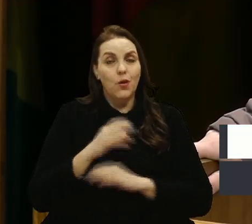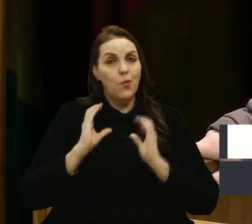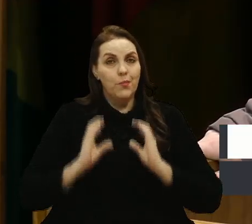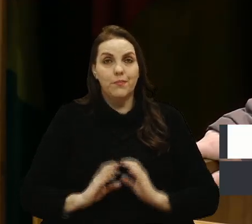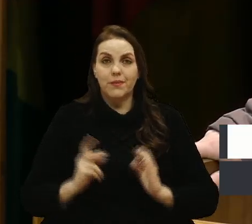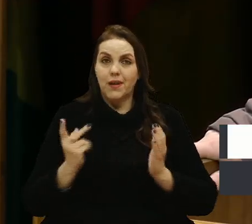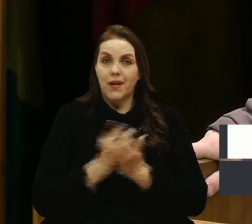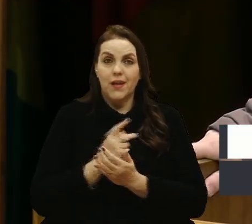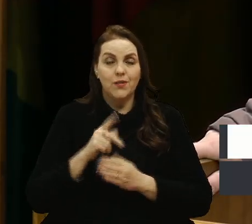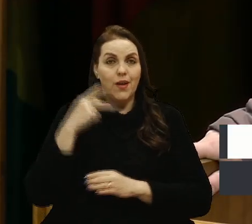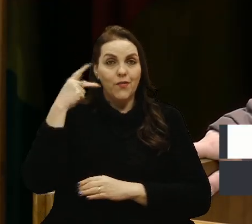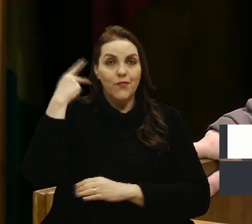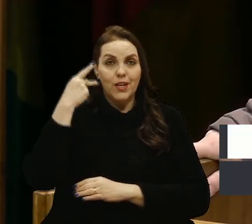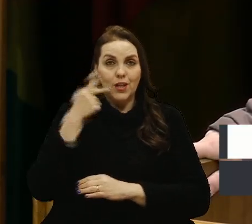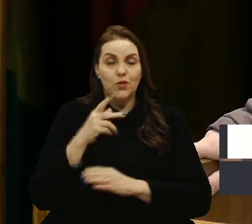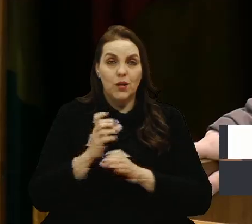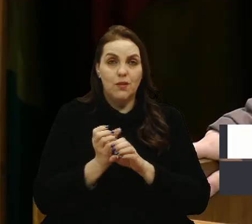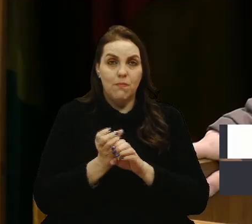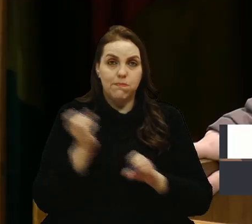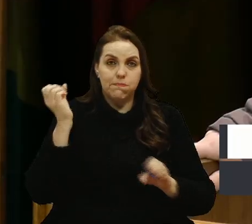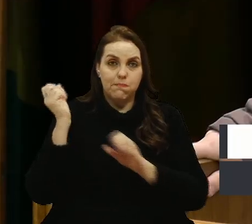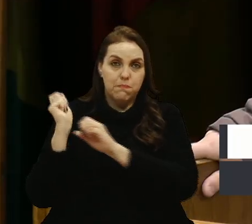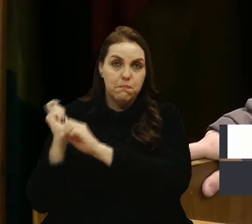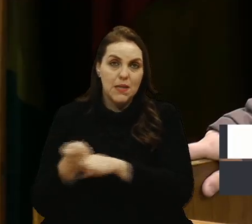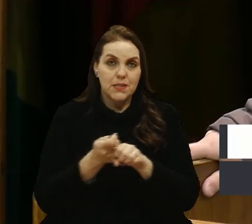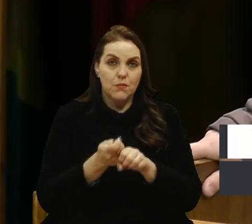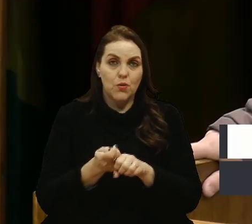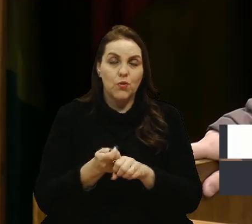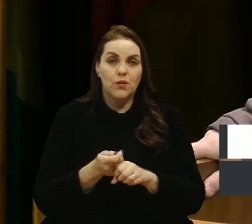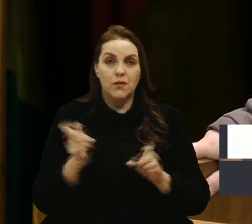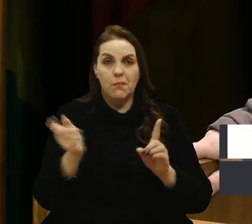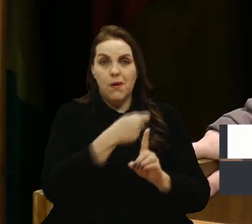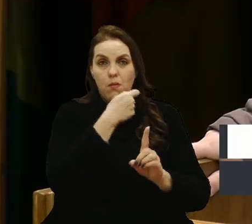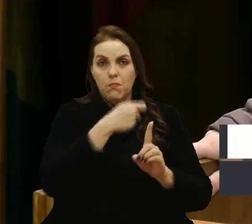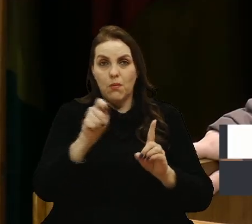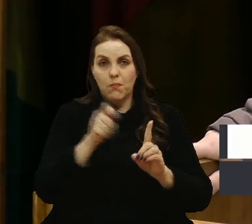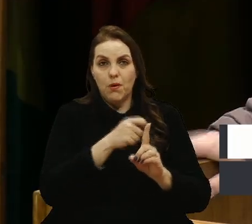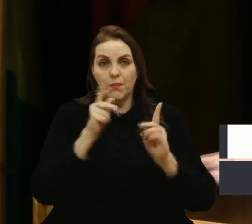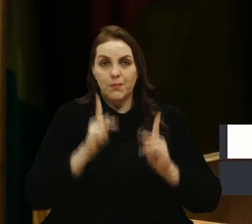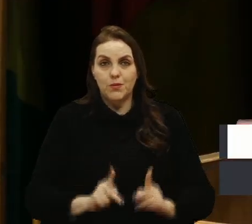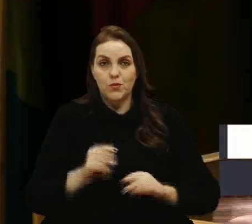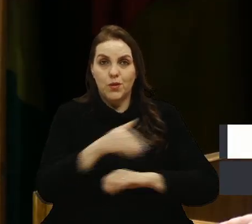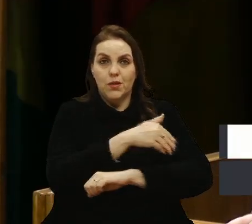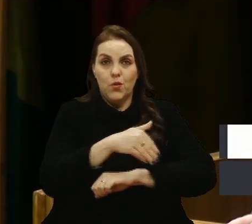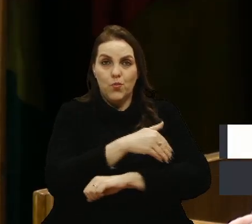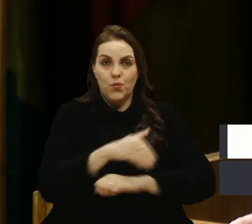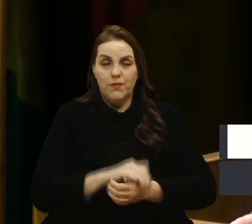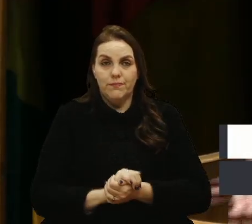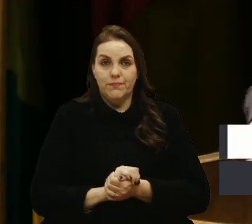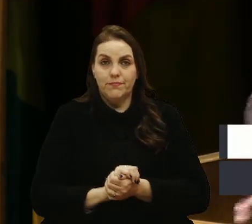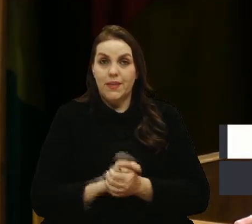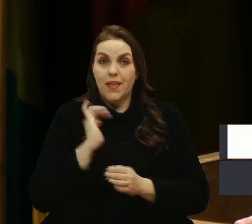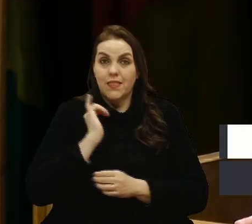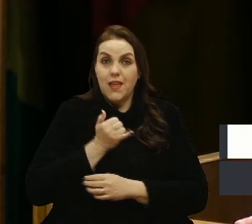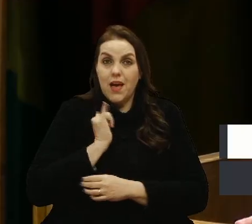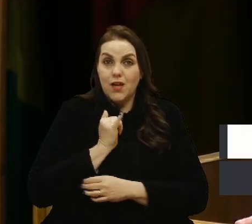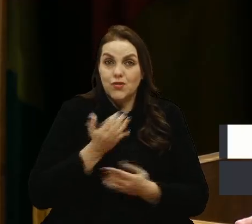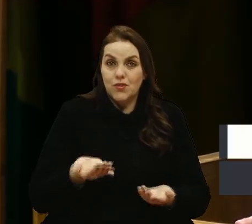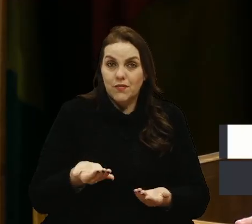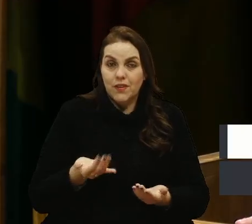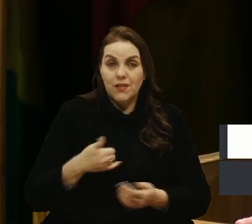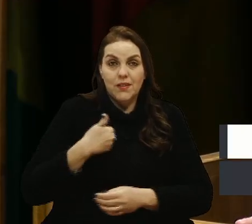que um parlamentar saiu com um taco de beisebol e agrediu uma pessoa em situação de rua. Essa é a conduta narrada, com um menor de